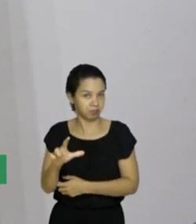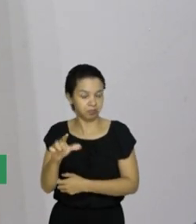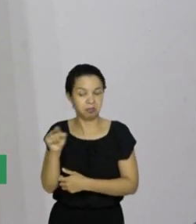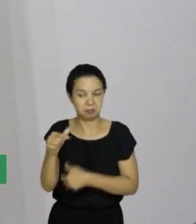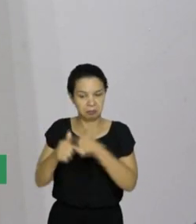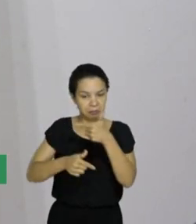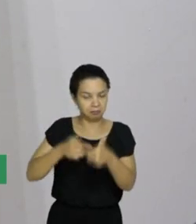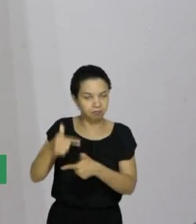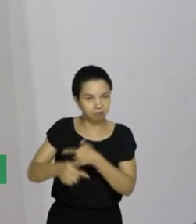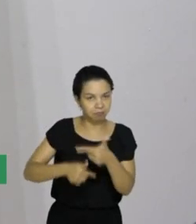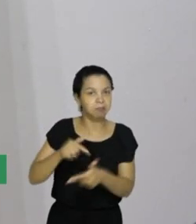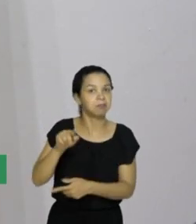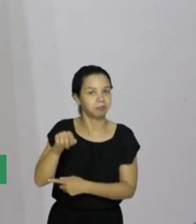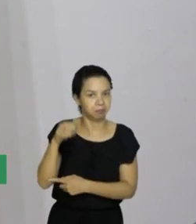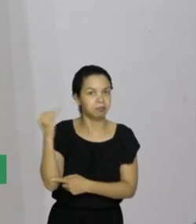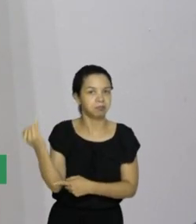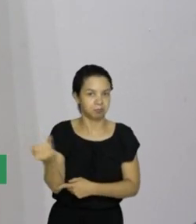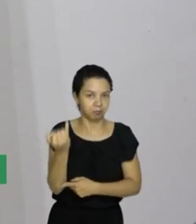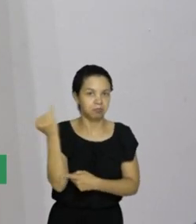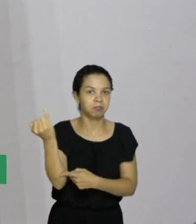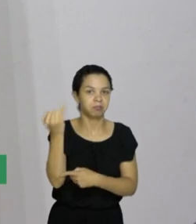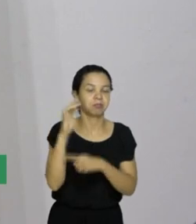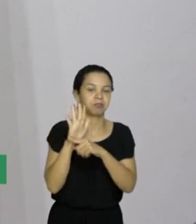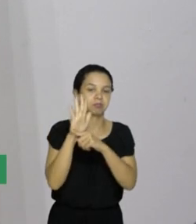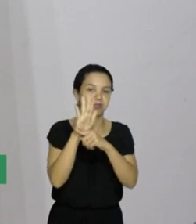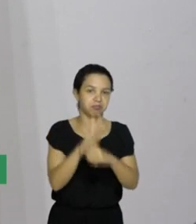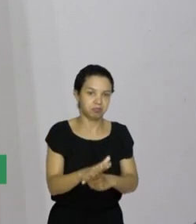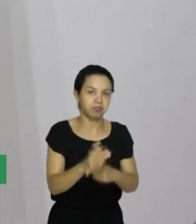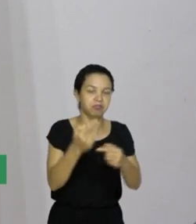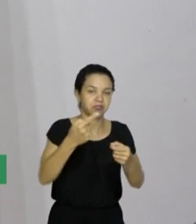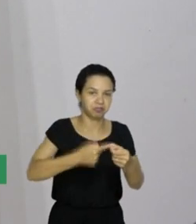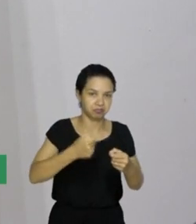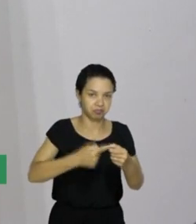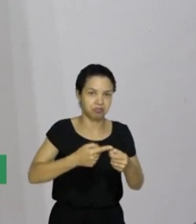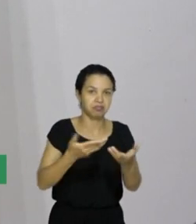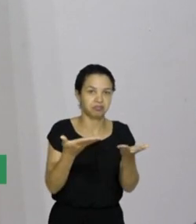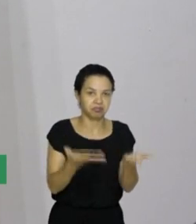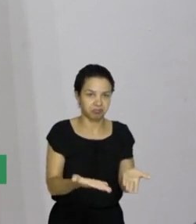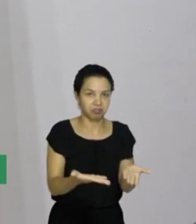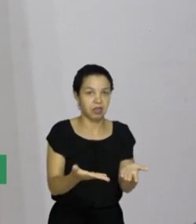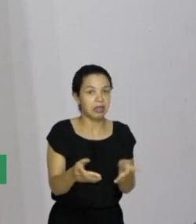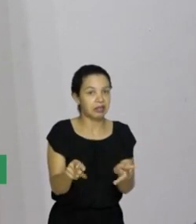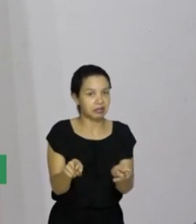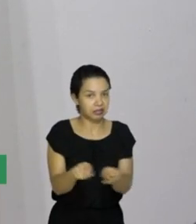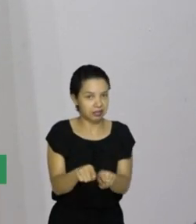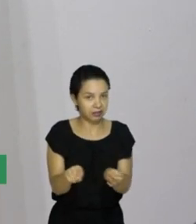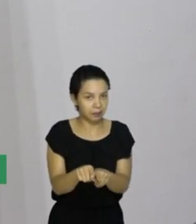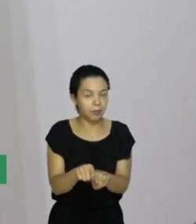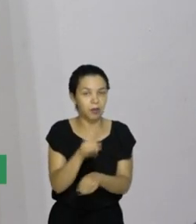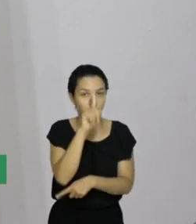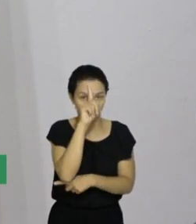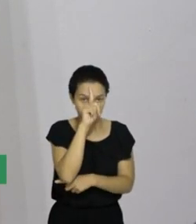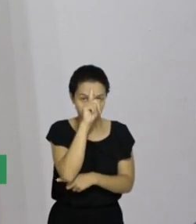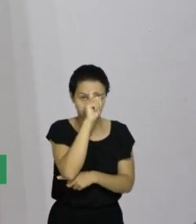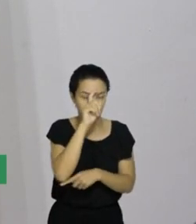importante para a Vila Itoupava e mais ainda para o nosso hospital